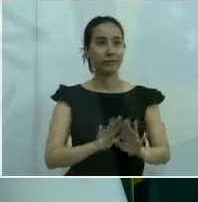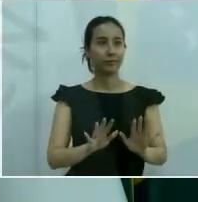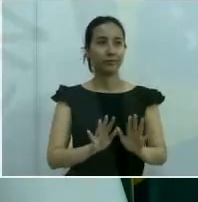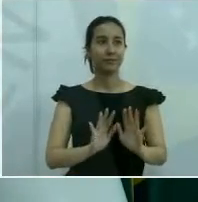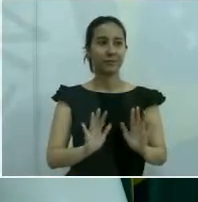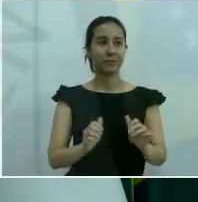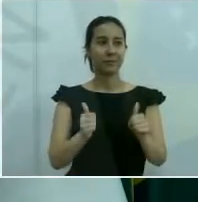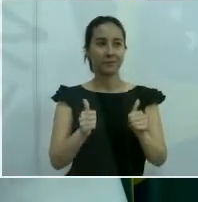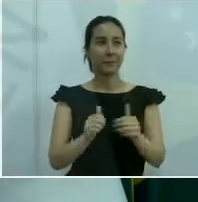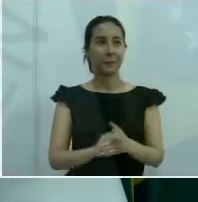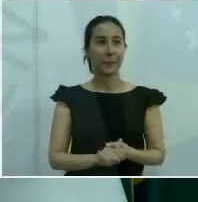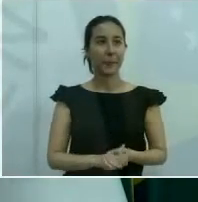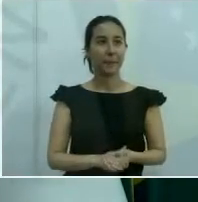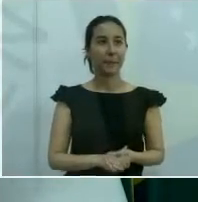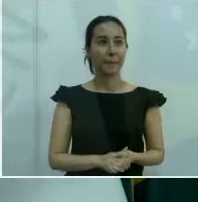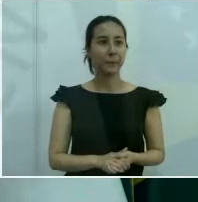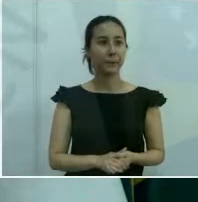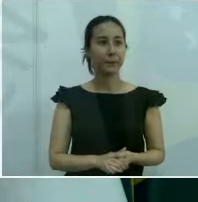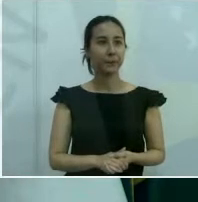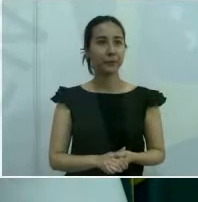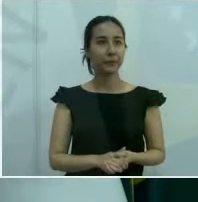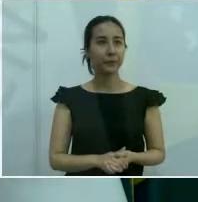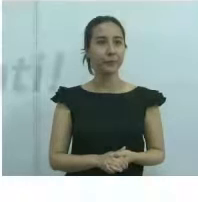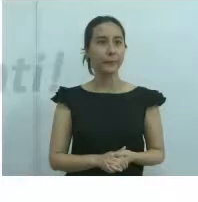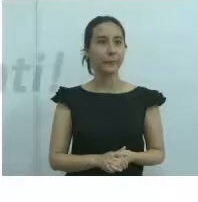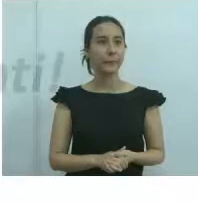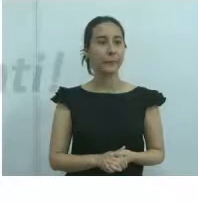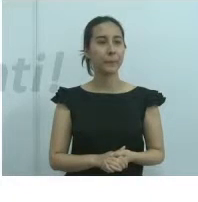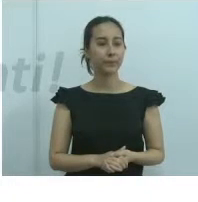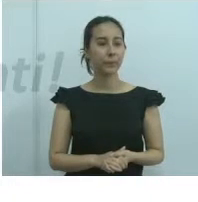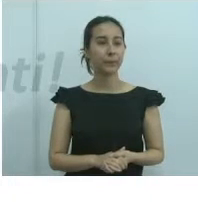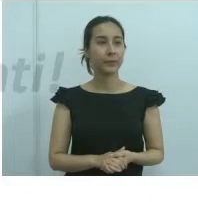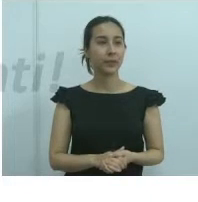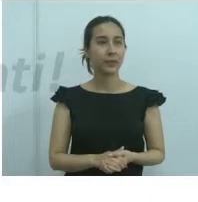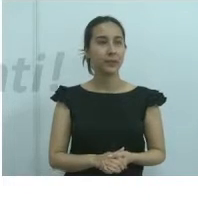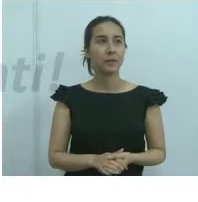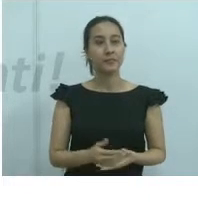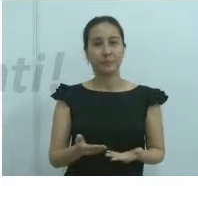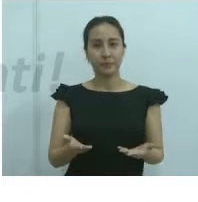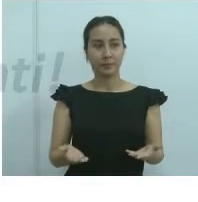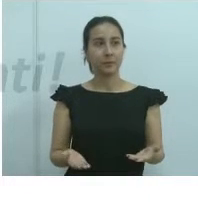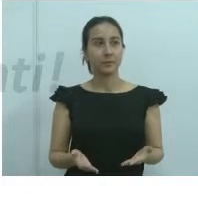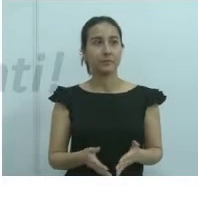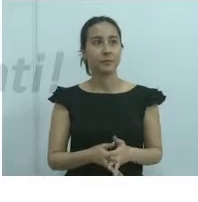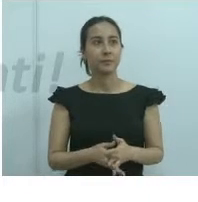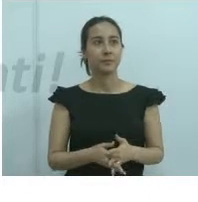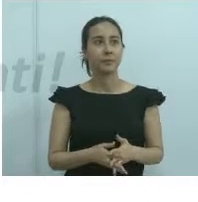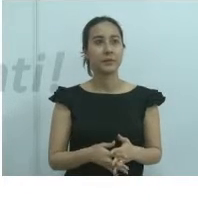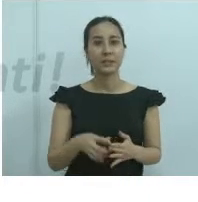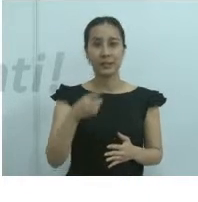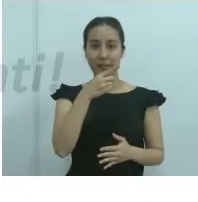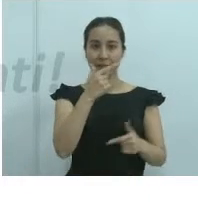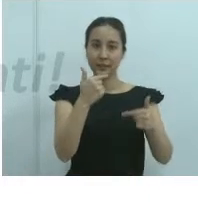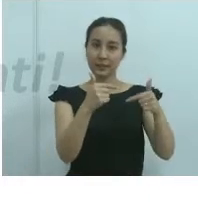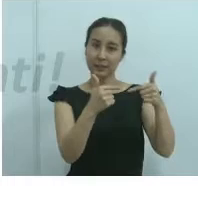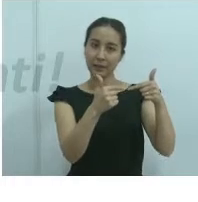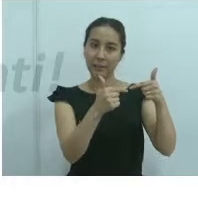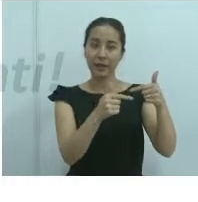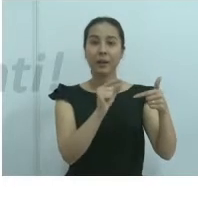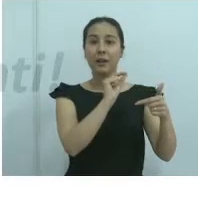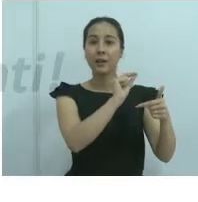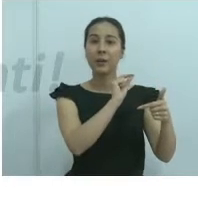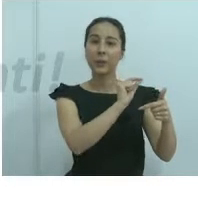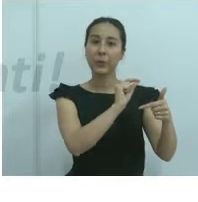este trabalho pretende refazer o caminho dos imigrantes desde está a itália até namorado no sul de minas usando a